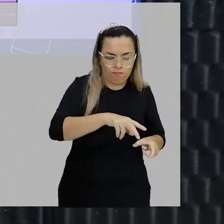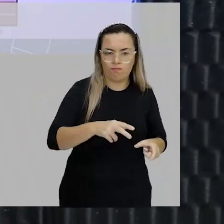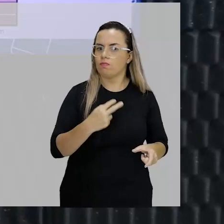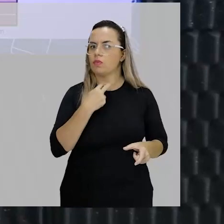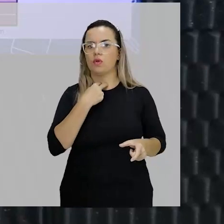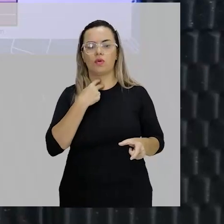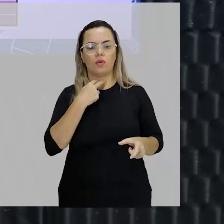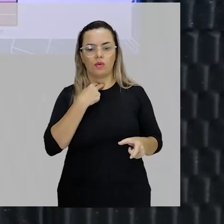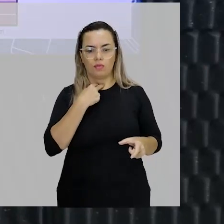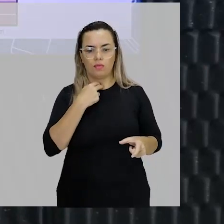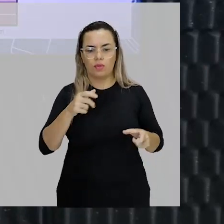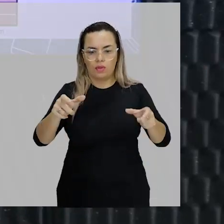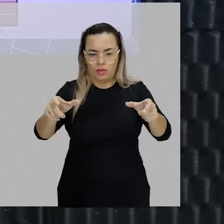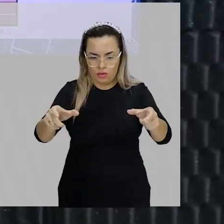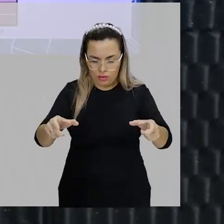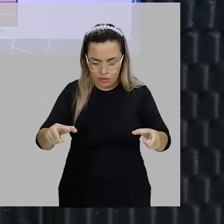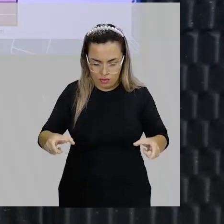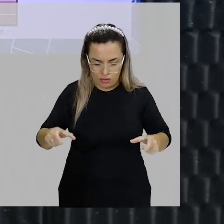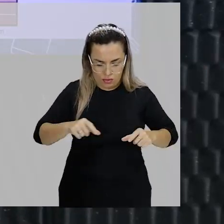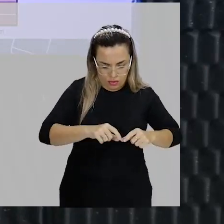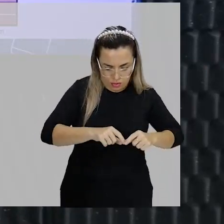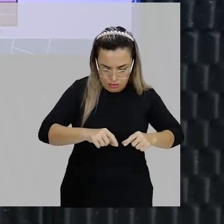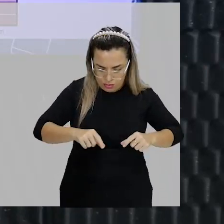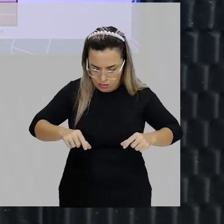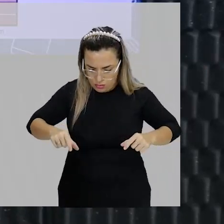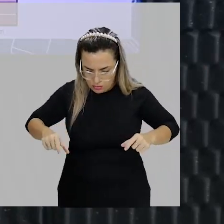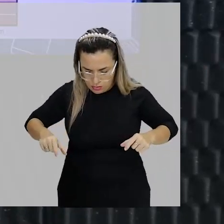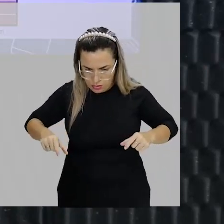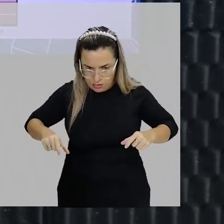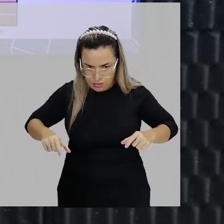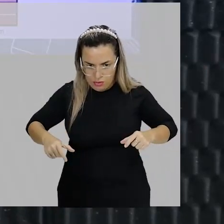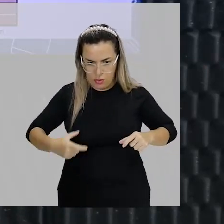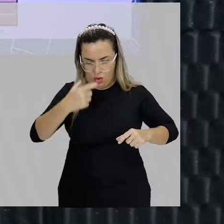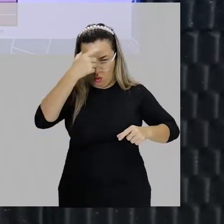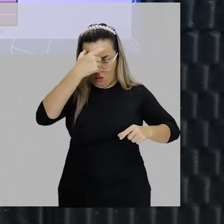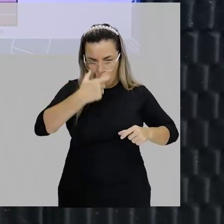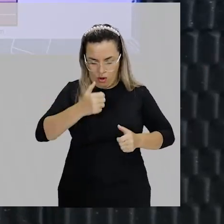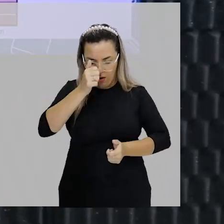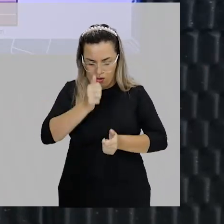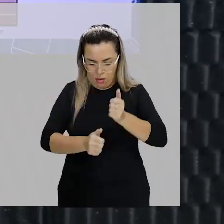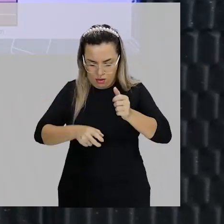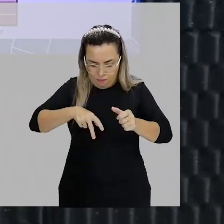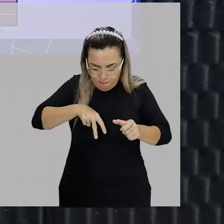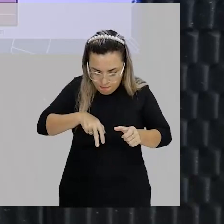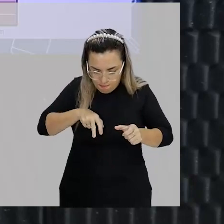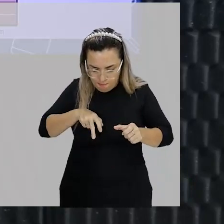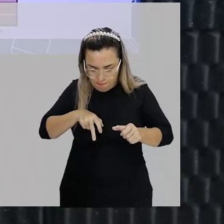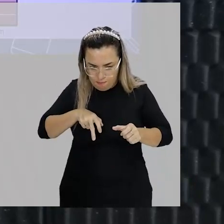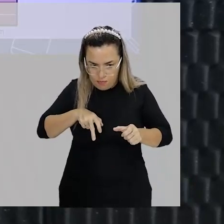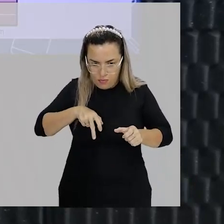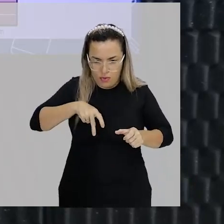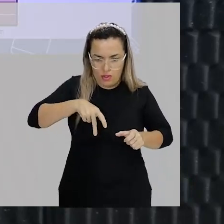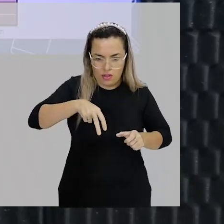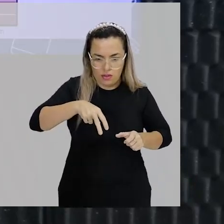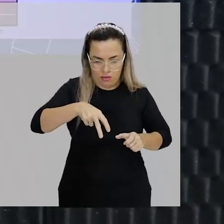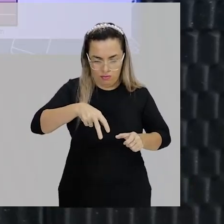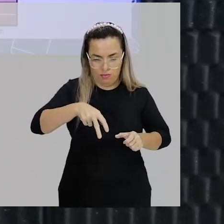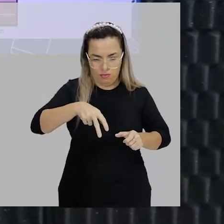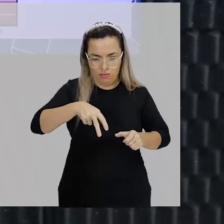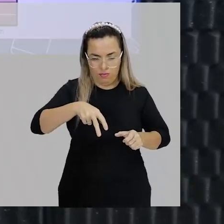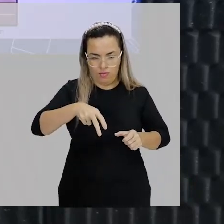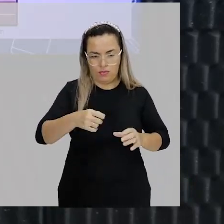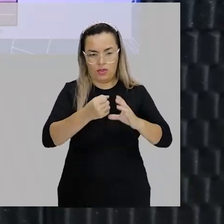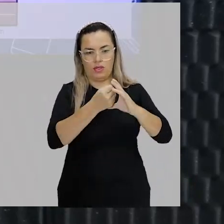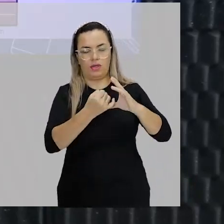partida, tá aqui a imagem, ó. As atletas saindo de um bloco de partida. São características dessas provas. São as